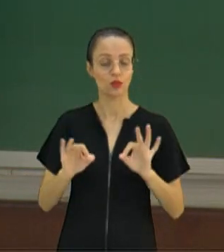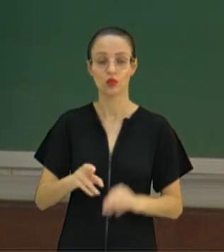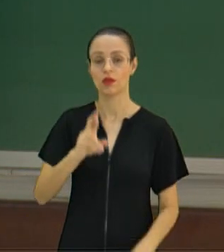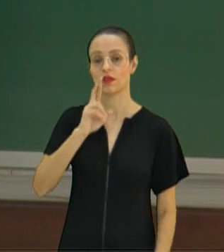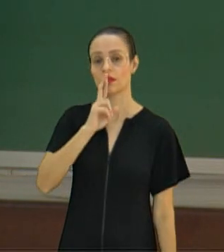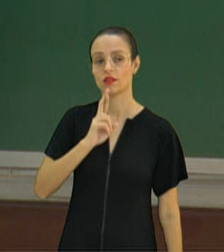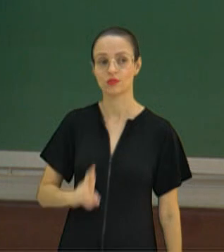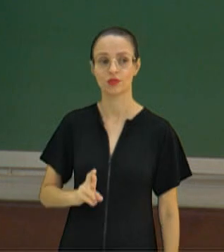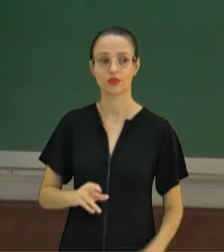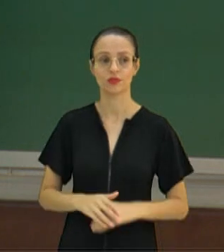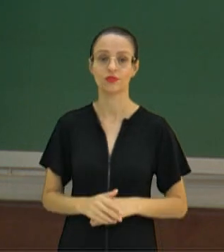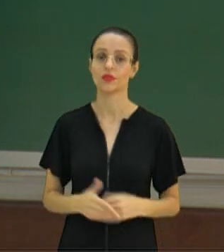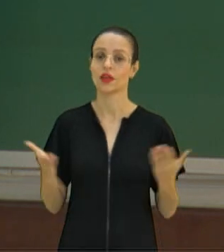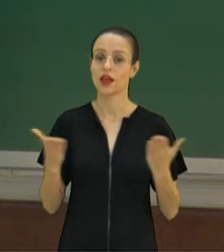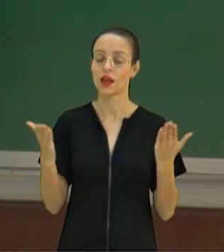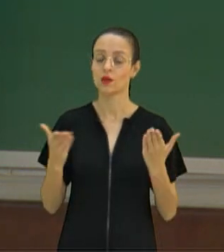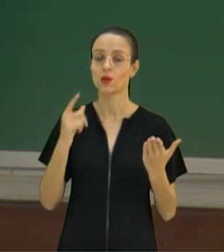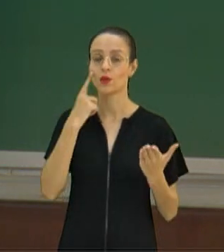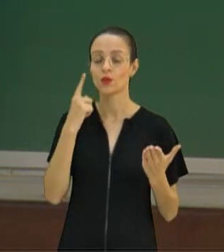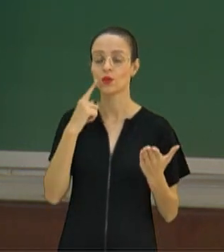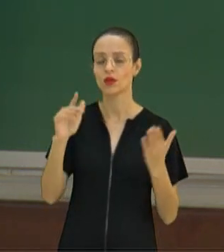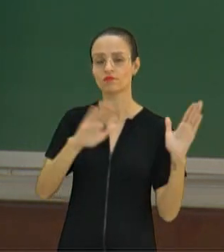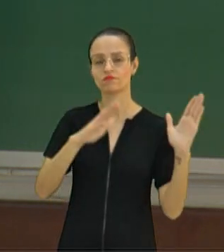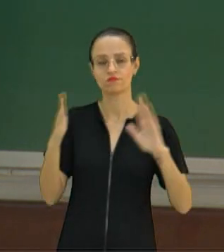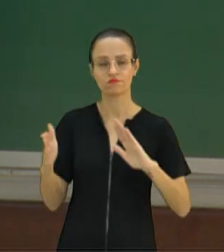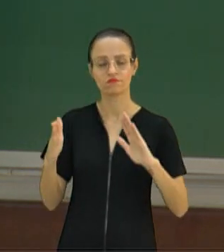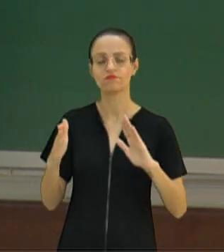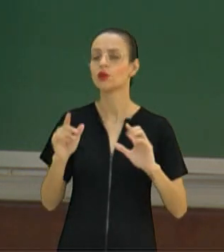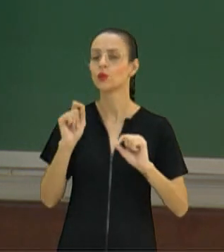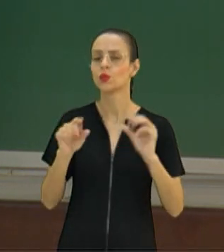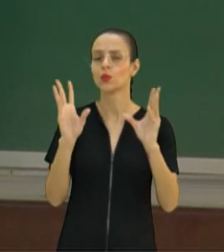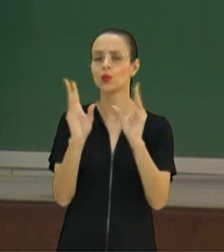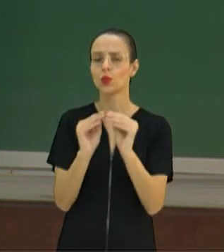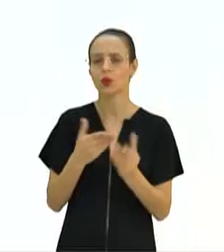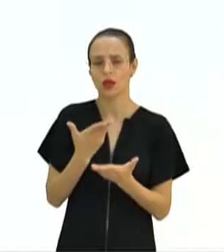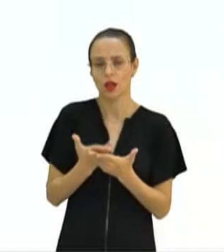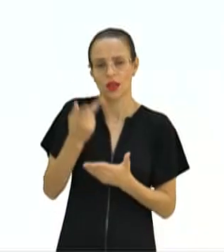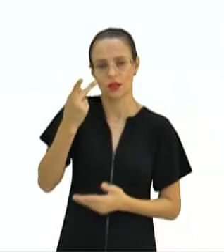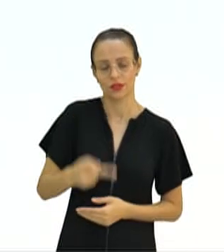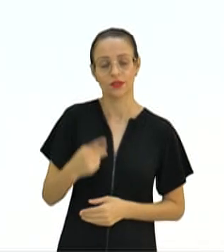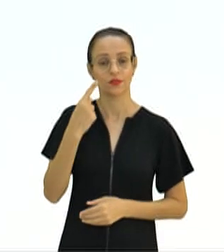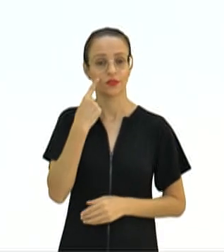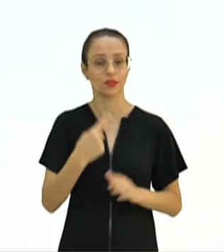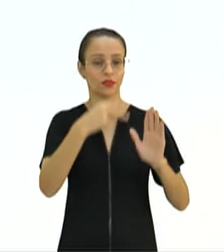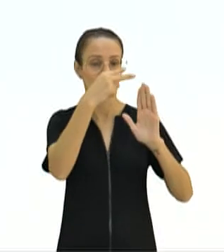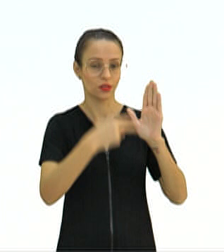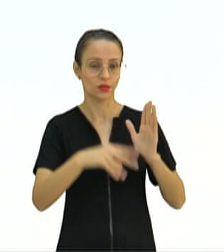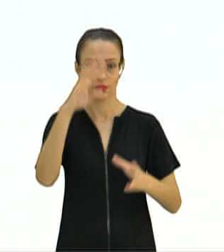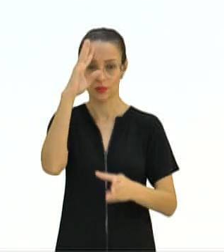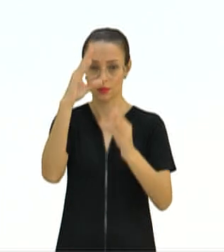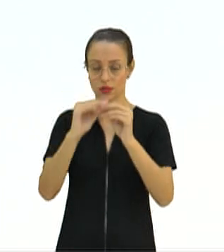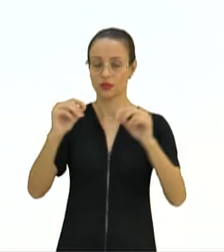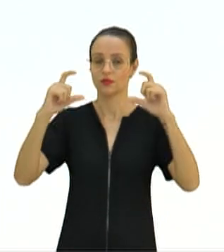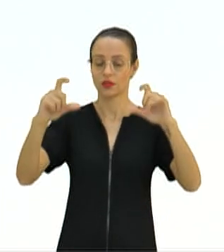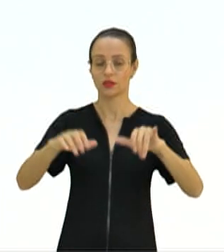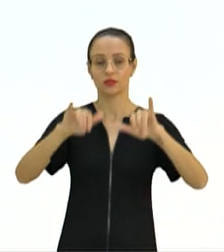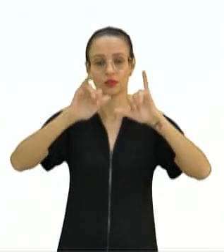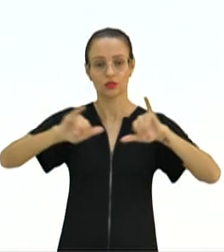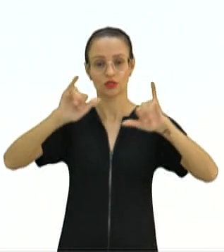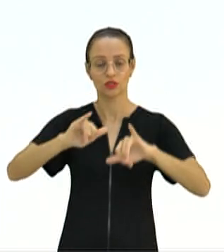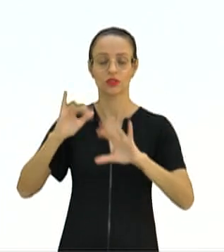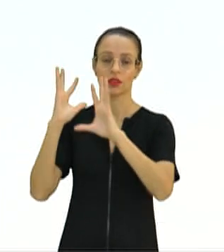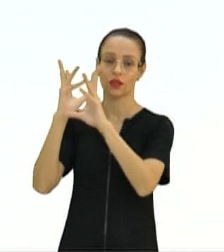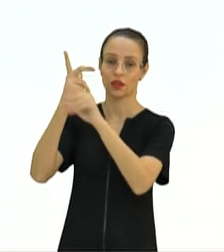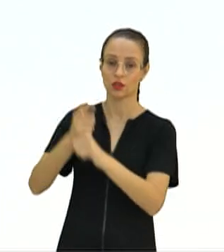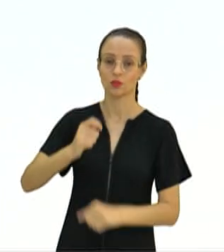classificação. Agora vamos ao que vimos nessa aula. Realizamos a leitura e compreensão do fragmento de uma notícia, retomamos